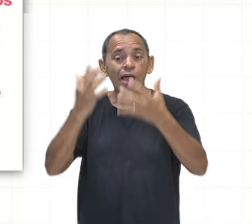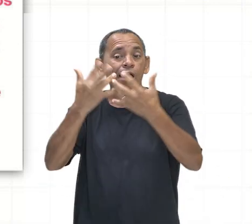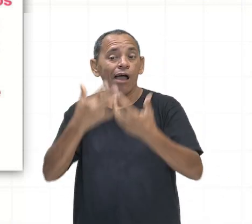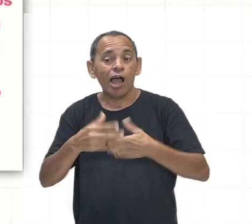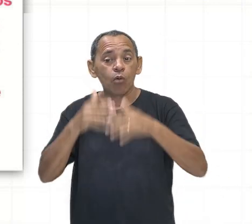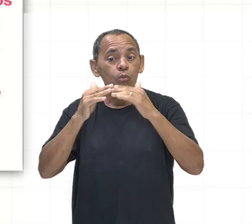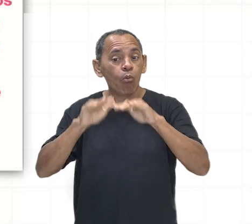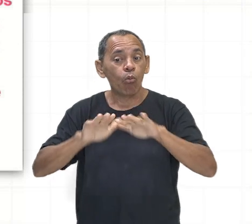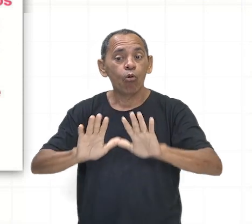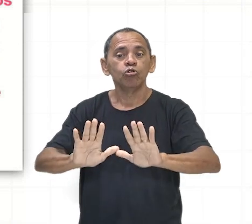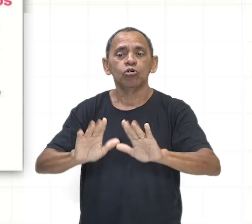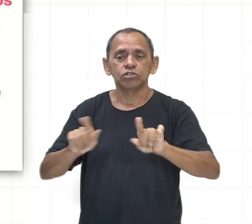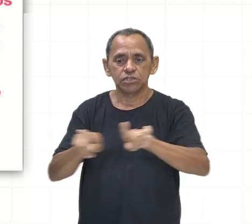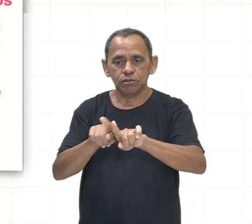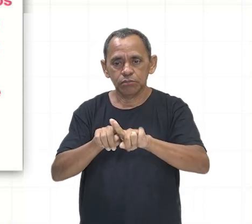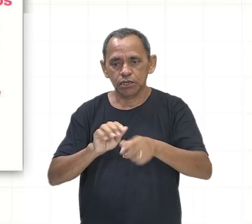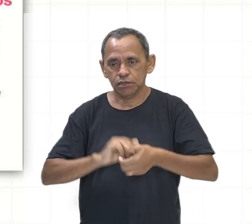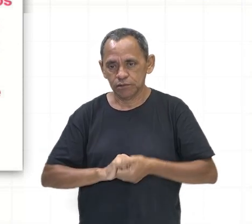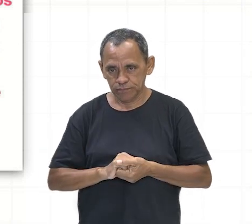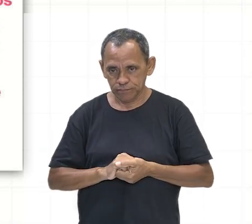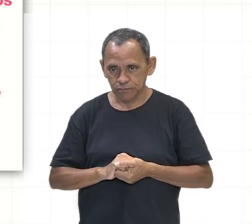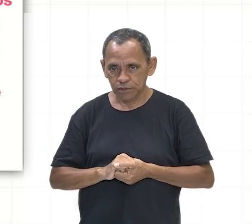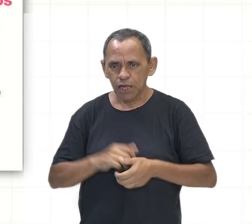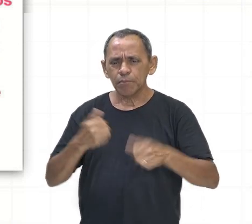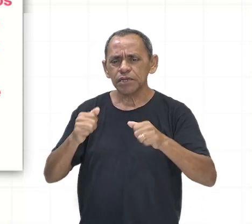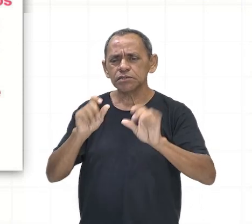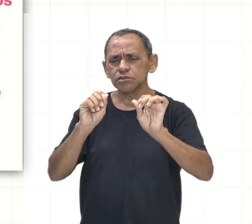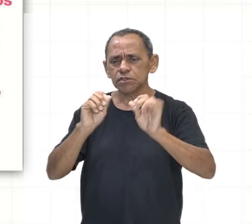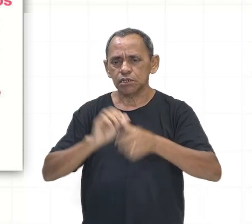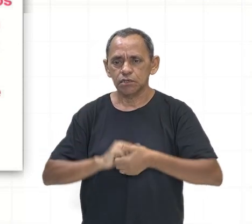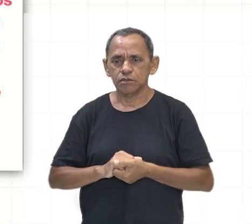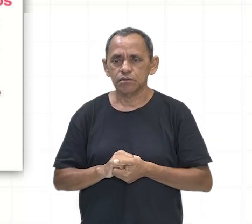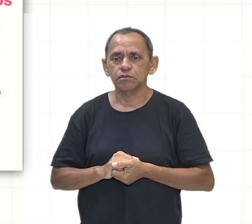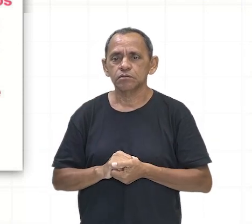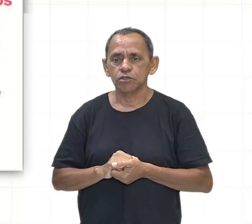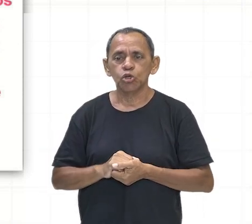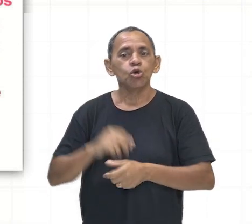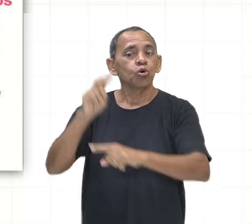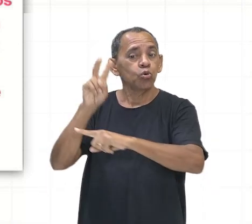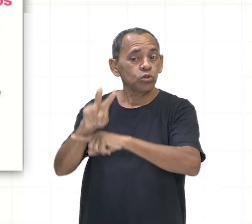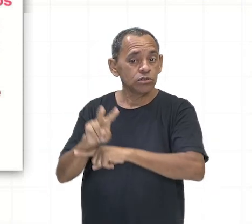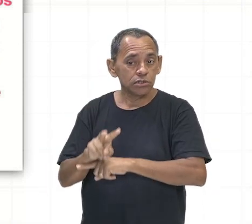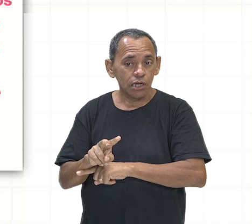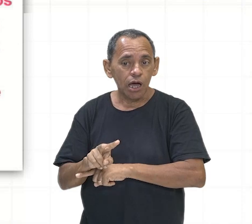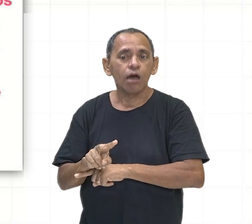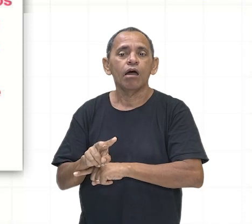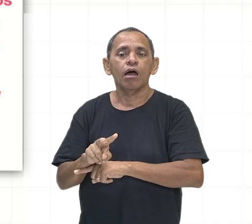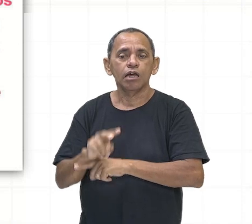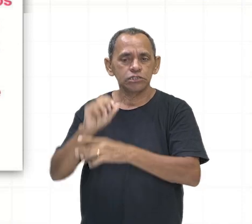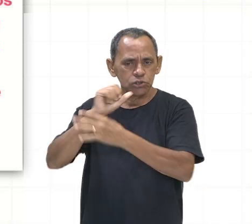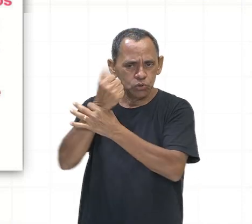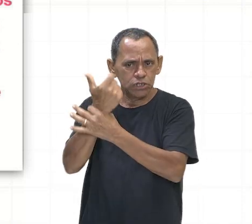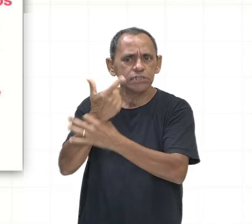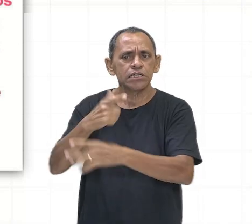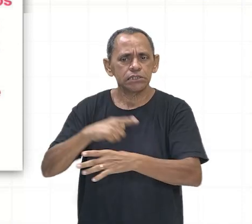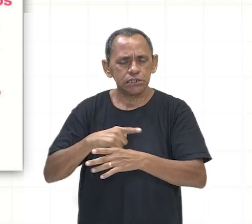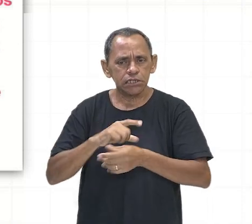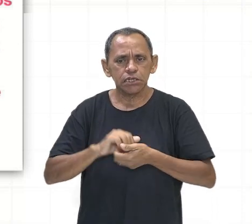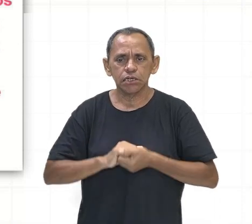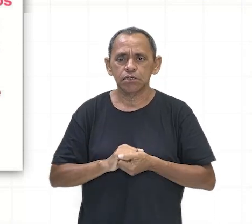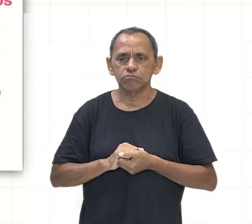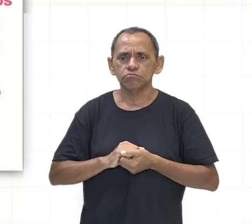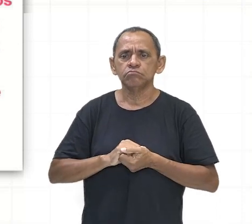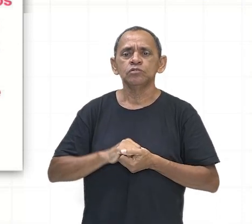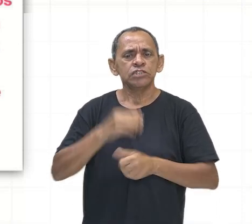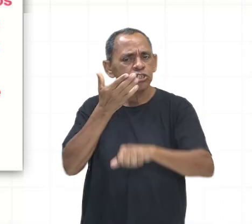uma convivência harmoniosa, nós precisamos velar, nós precisamos garantir os princípios